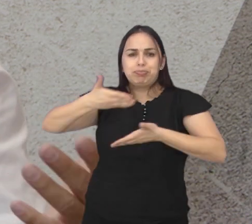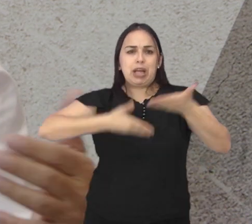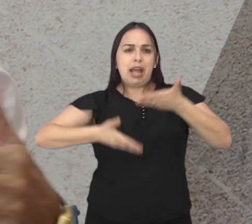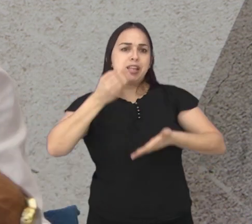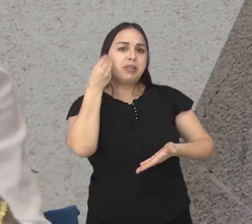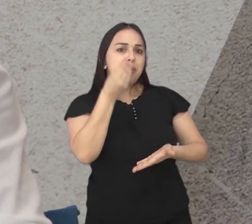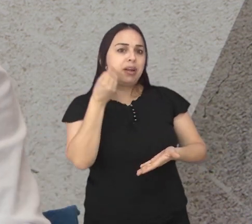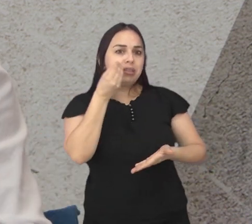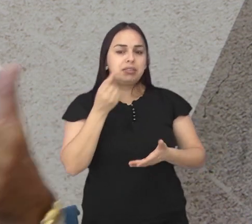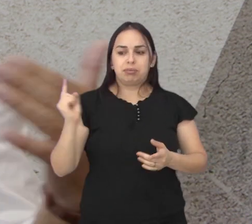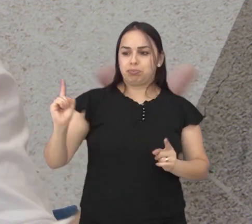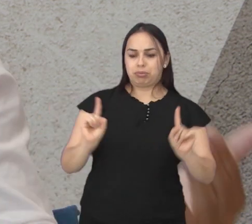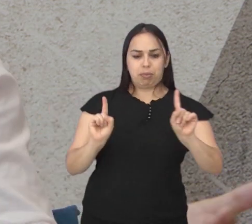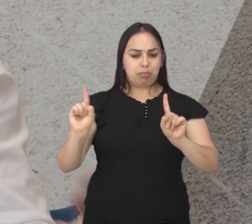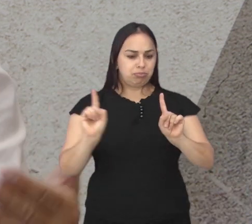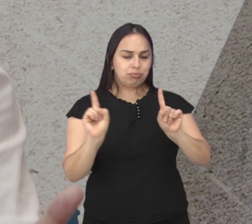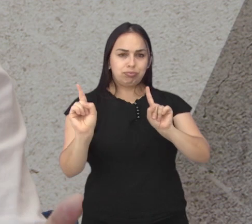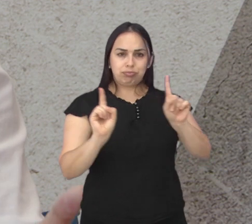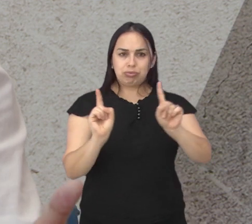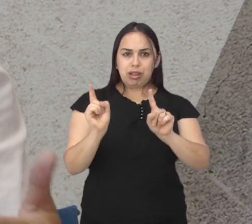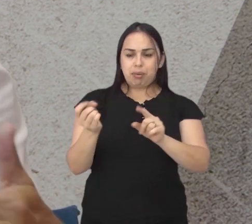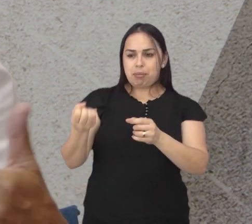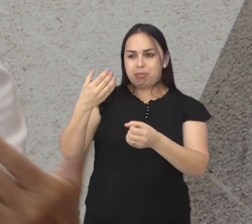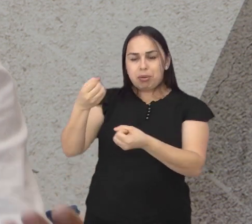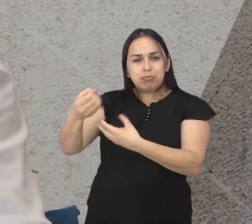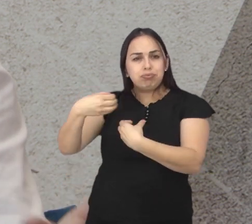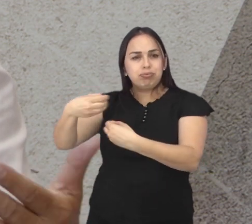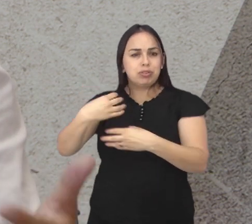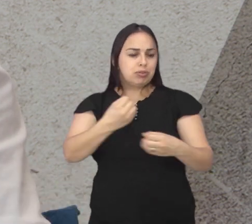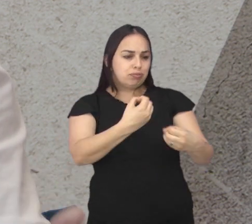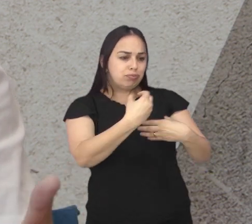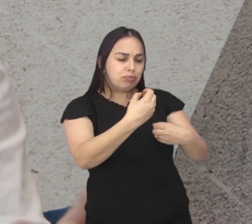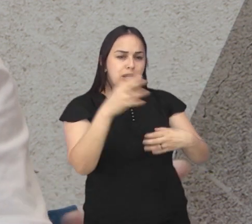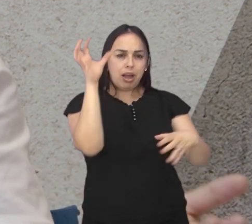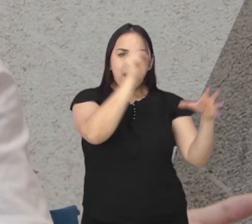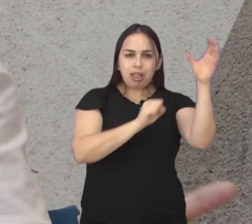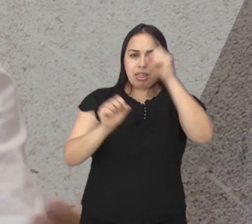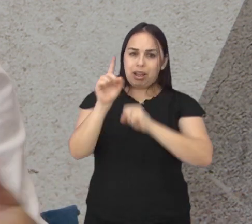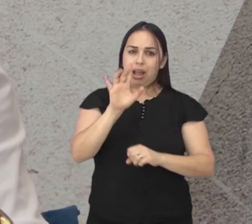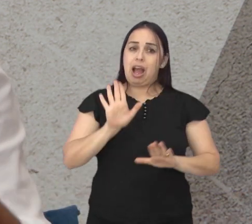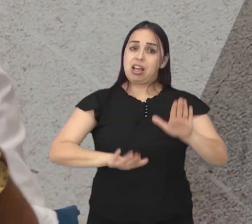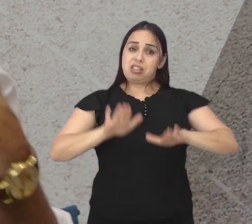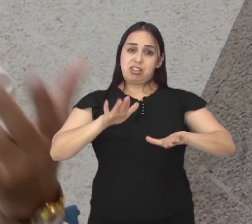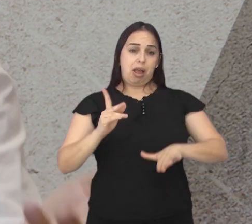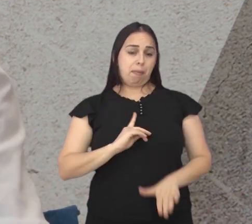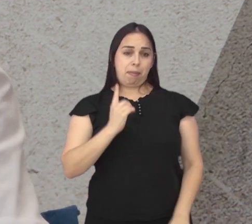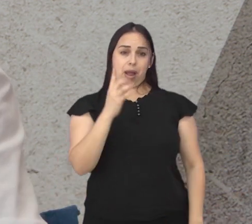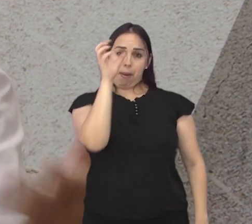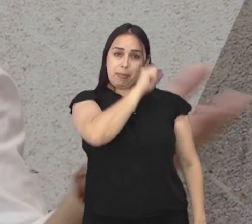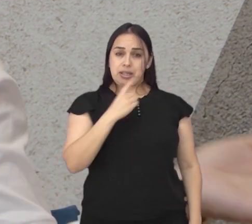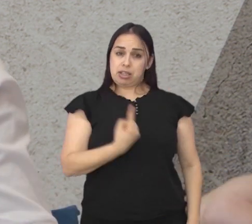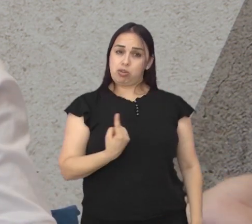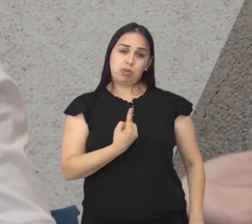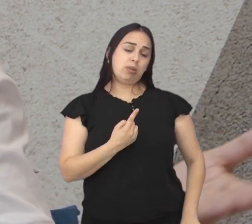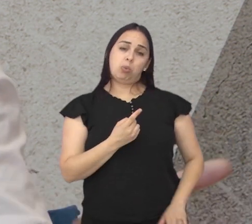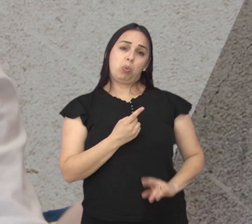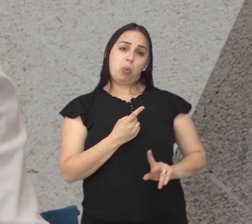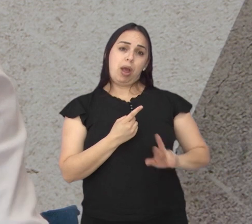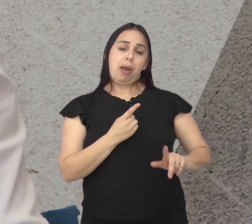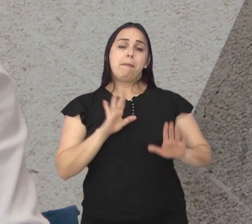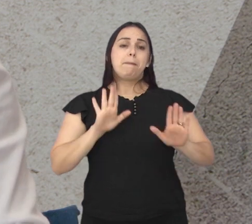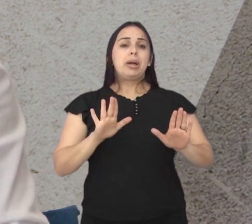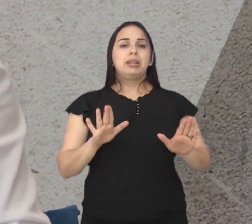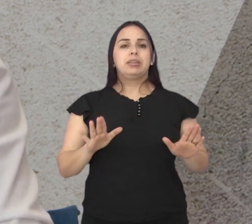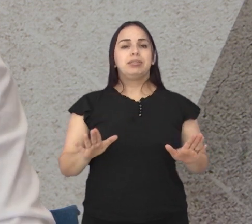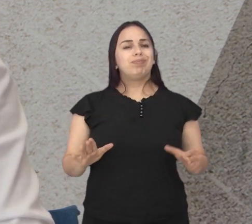troca de informações e principalmente vem profissionais da área que te passam informações que talvez você não vai aprender sozinho, principalmente na época era mais